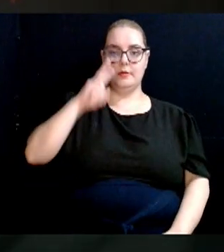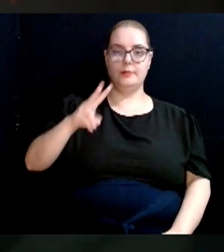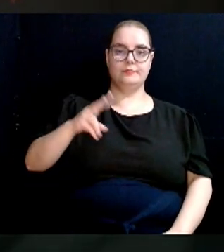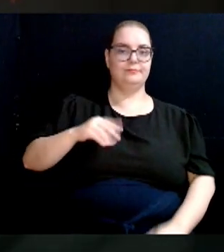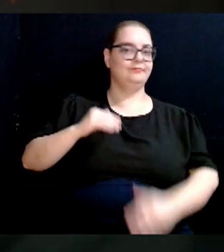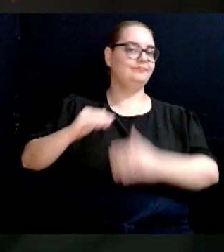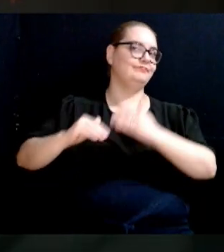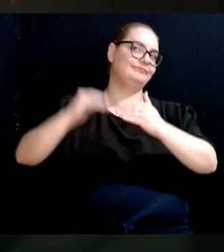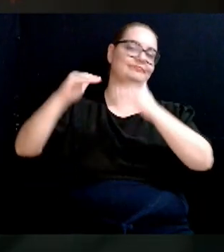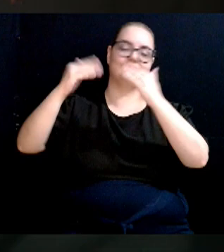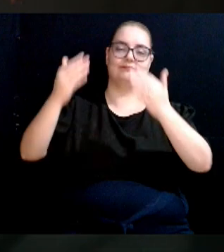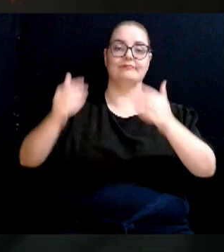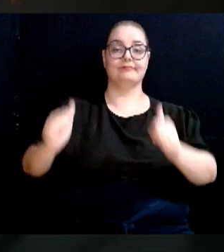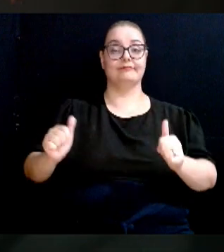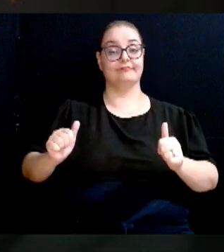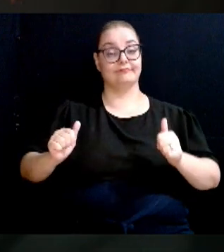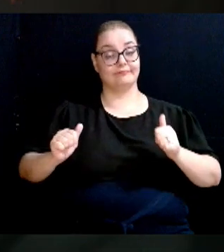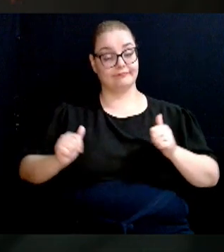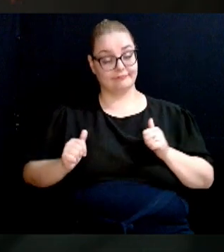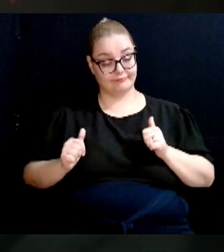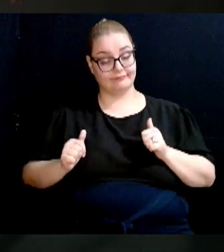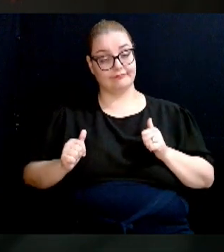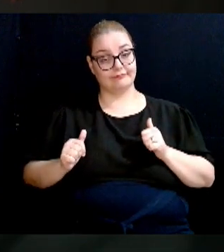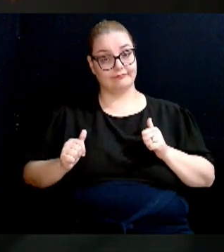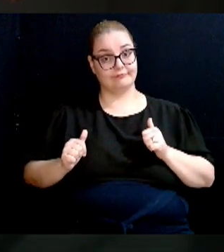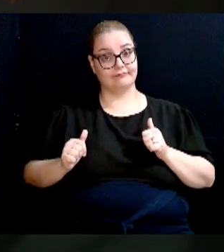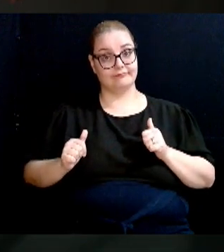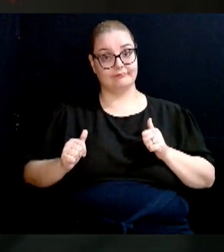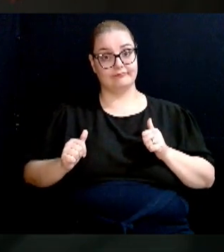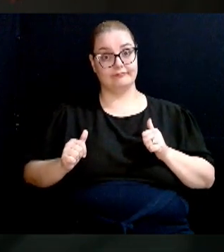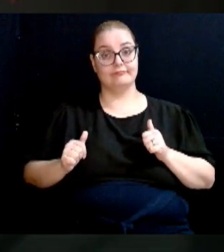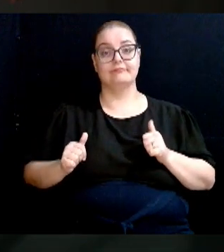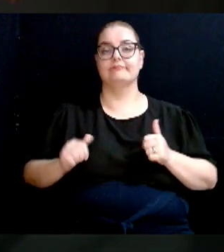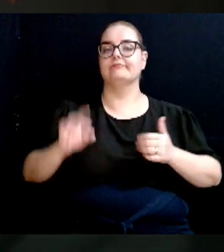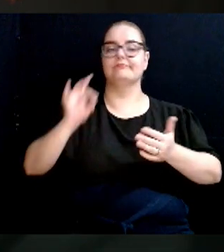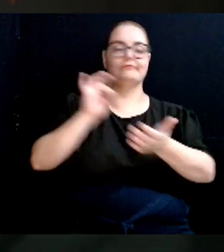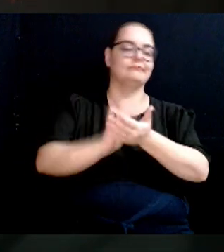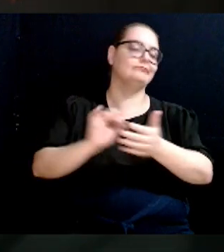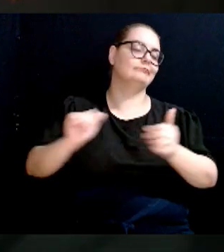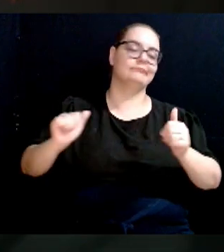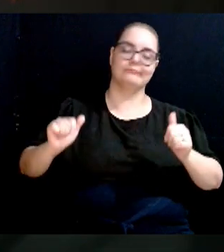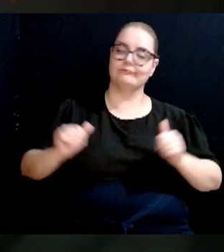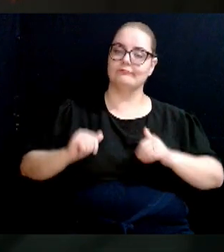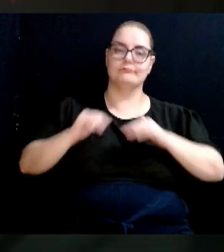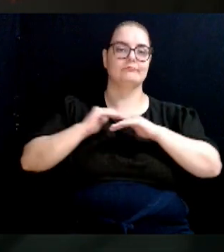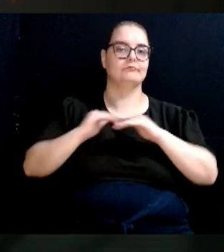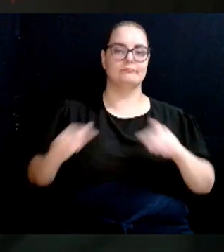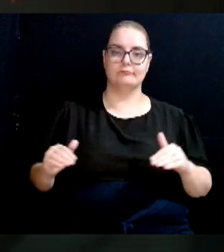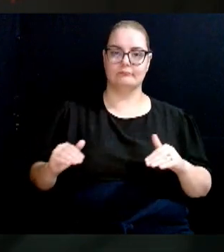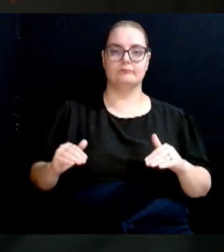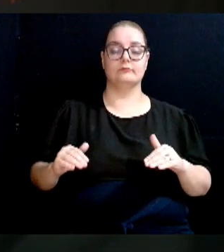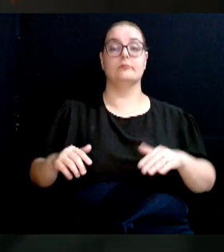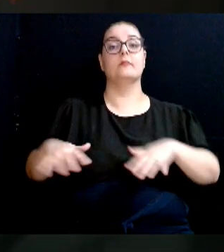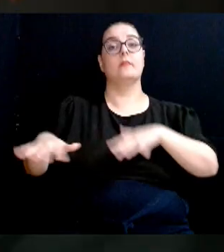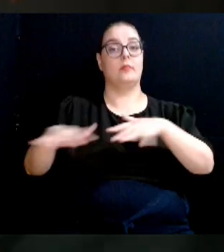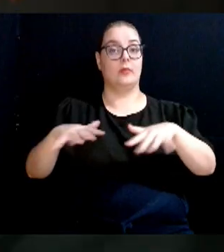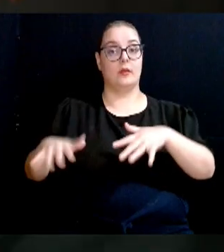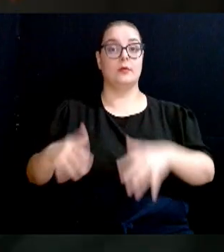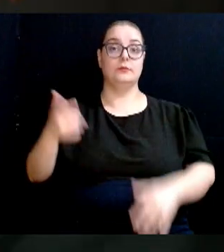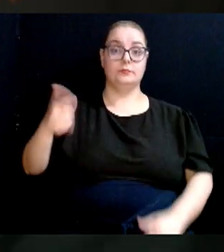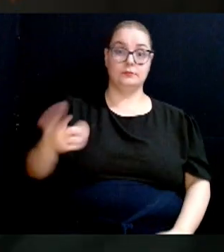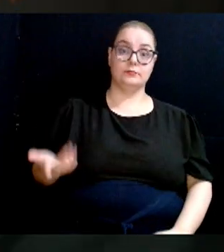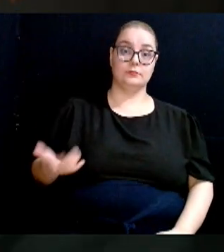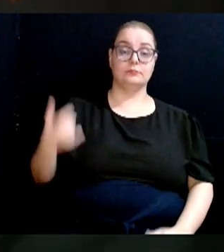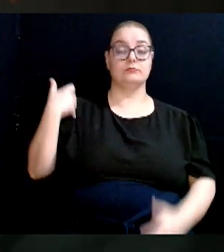Ficar parado, a gente literalmente para. Então, a gente precisa do movimento para seguir. E o